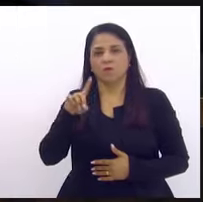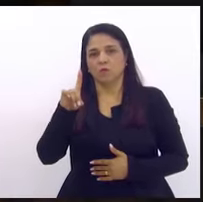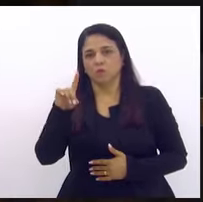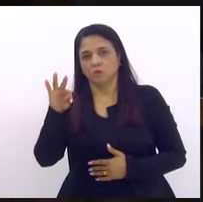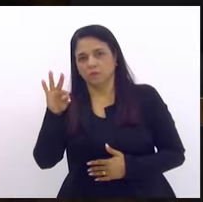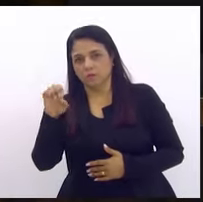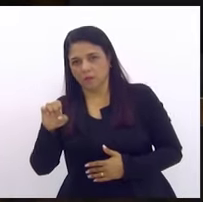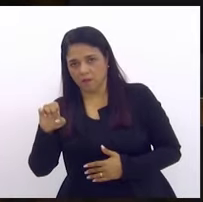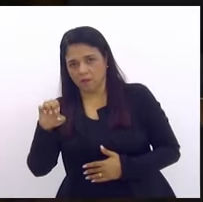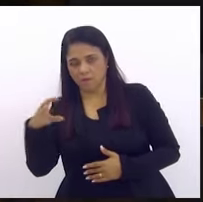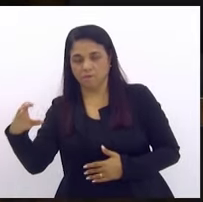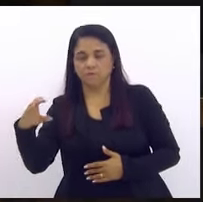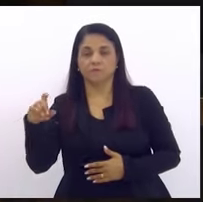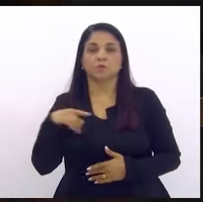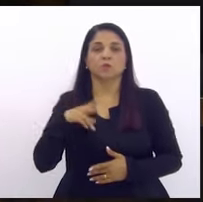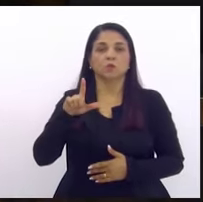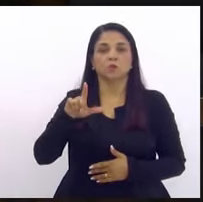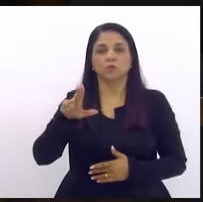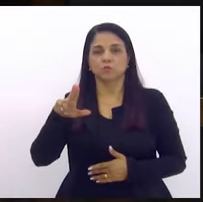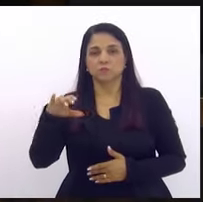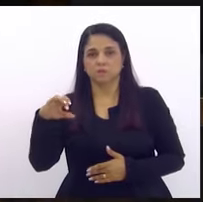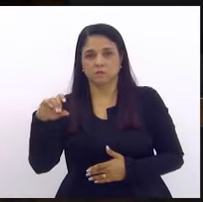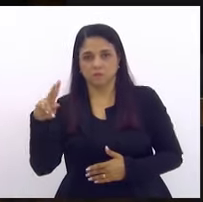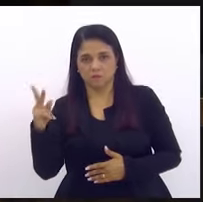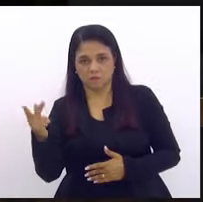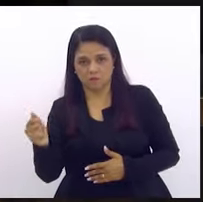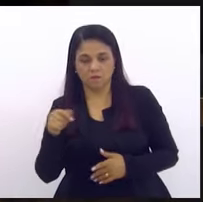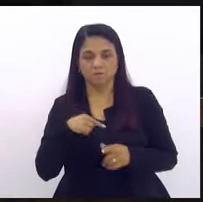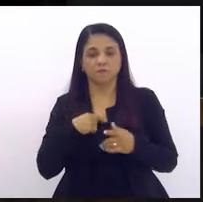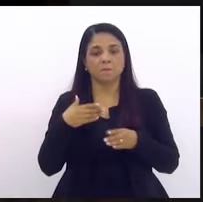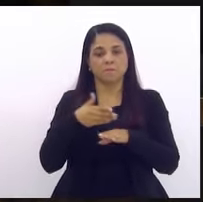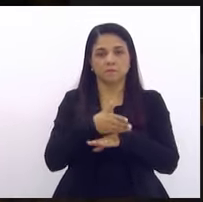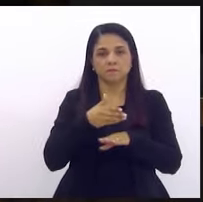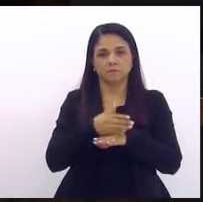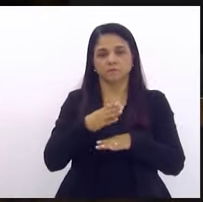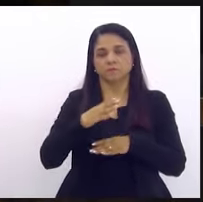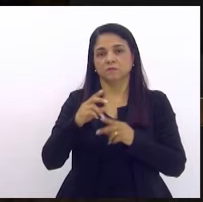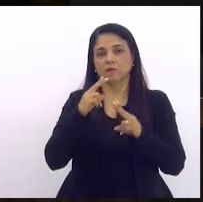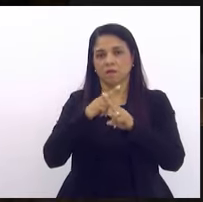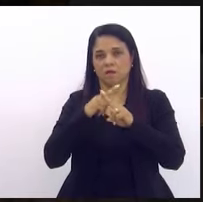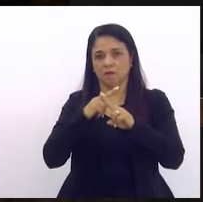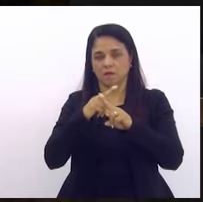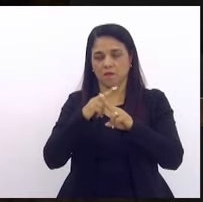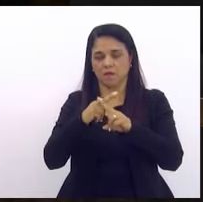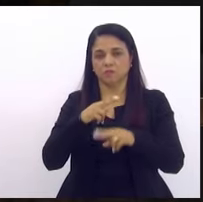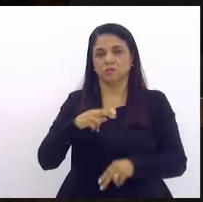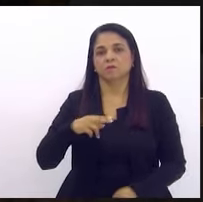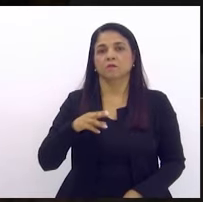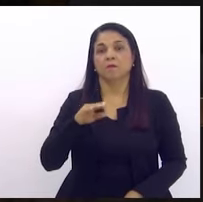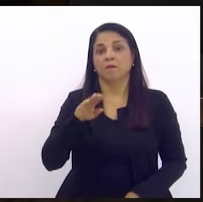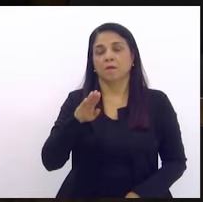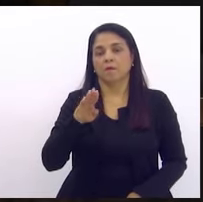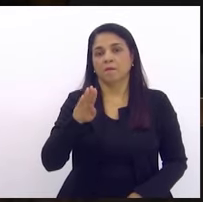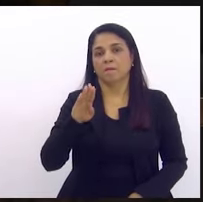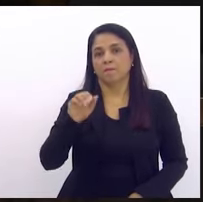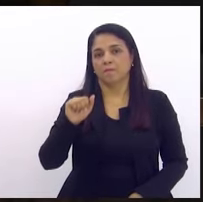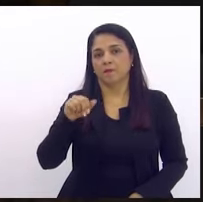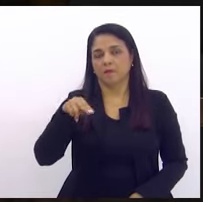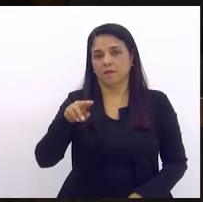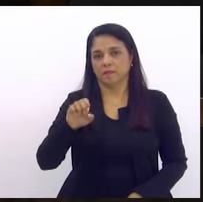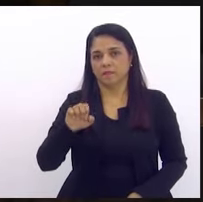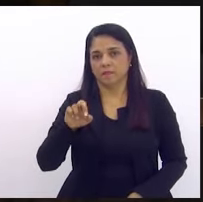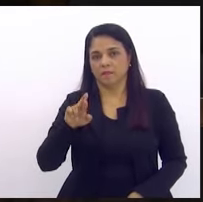Lucinha, que dispõe sobre os participantes da Caixa de Previdência do Sistema Banerje, Preve Banerje, na forma